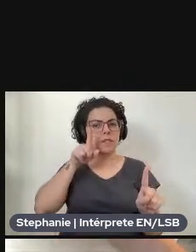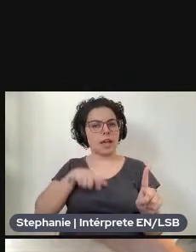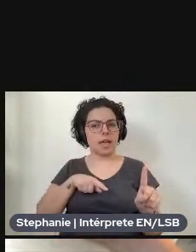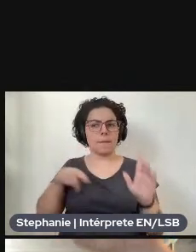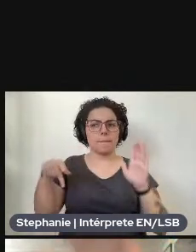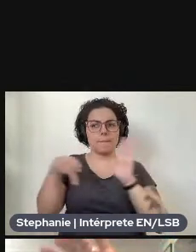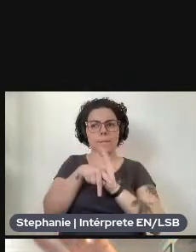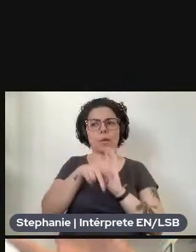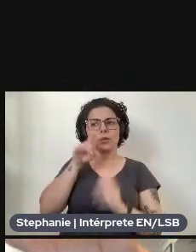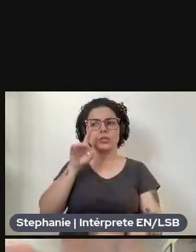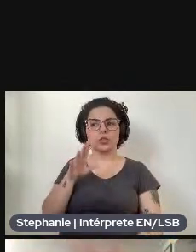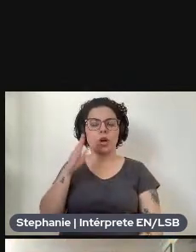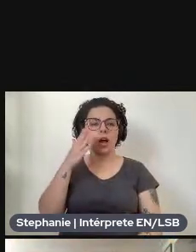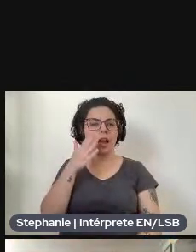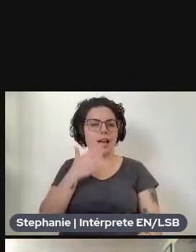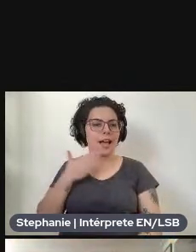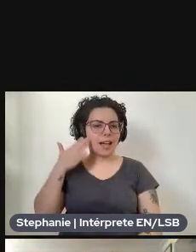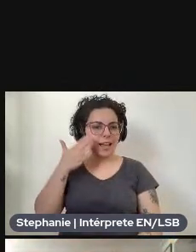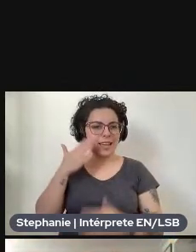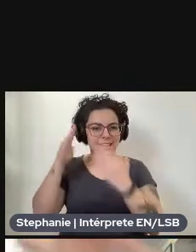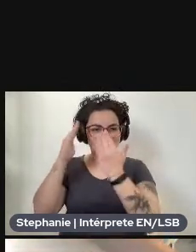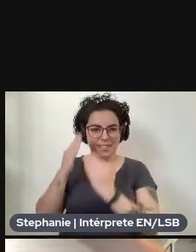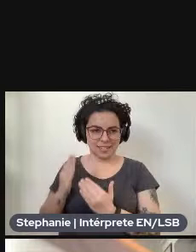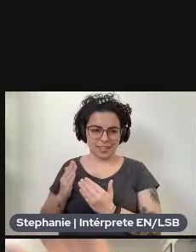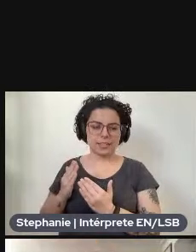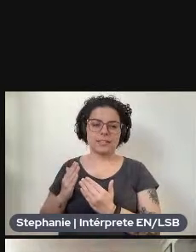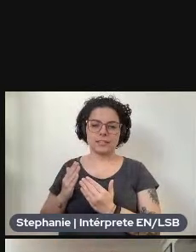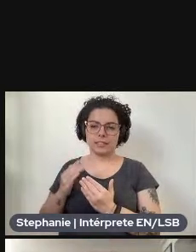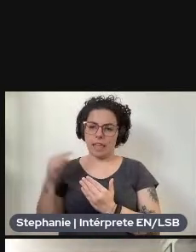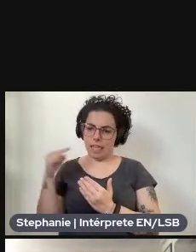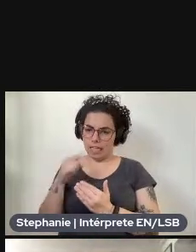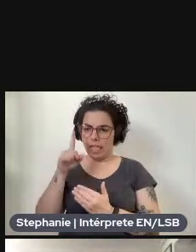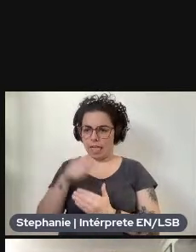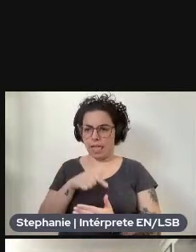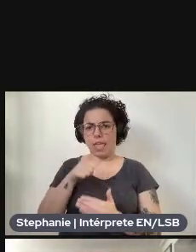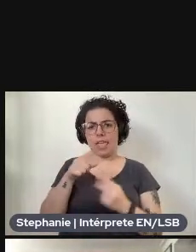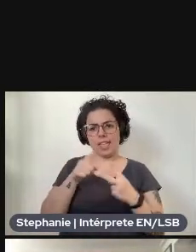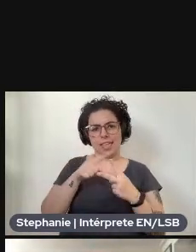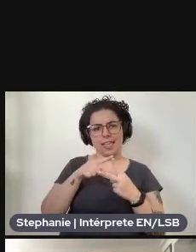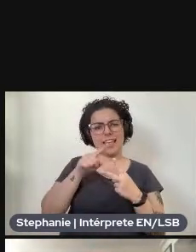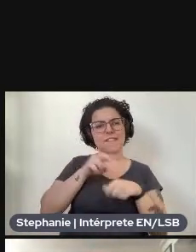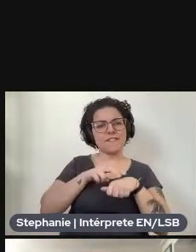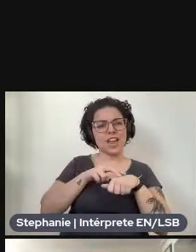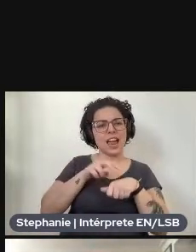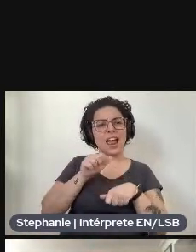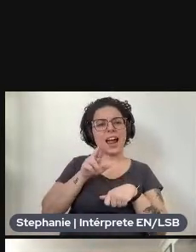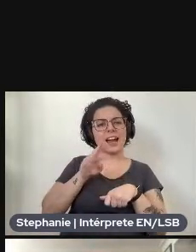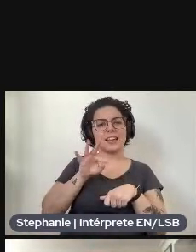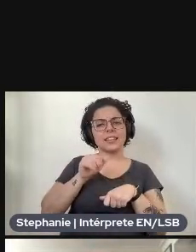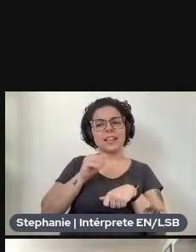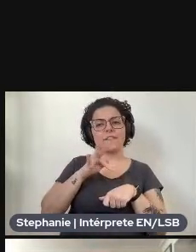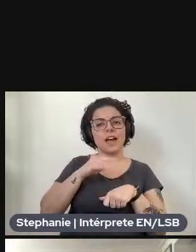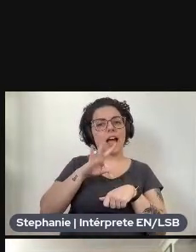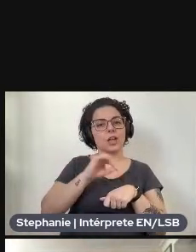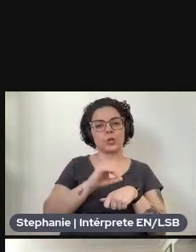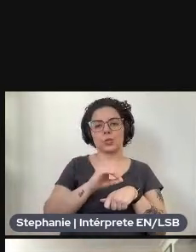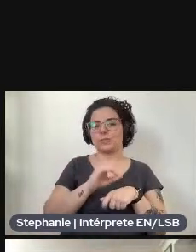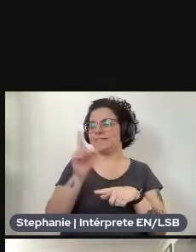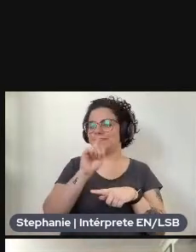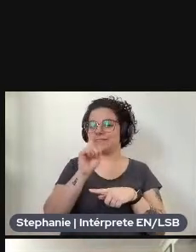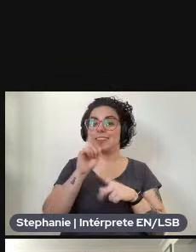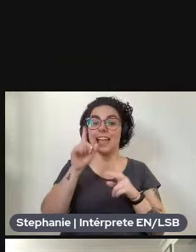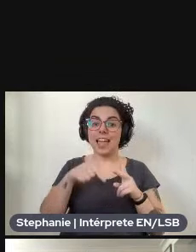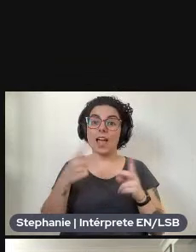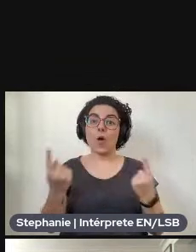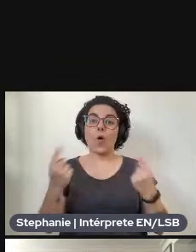de olharmos para os textos enquanto artefactos possibilitados por um sistema linguístico, é olhar para os textos para